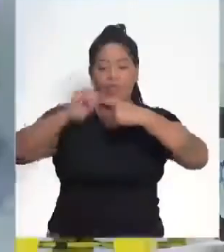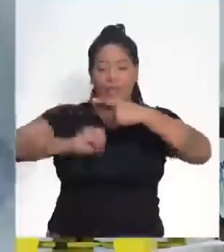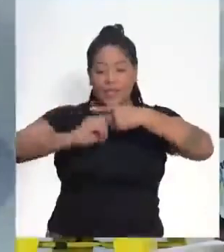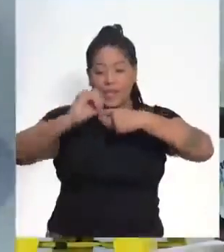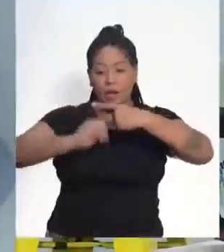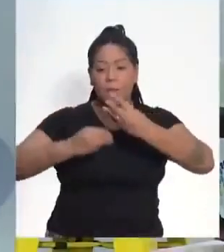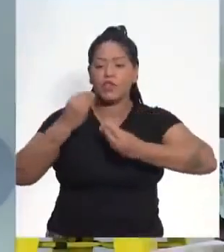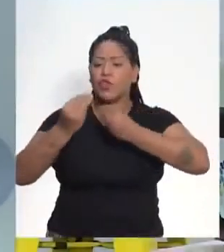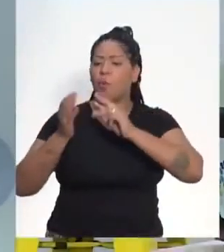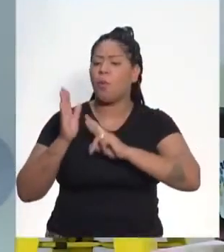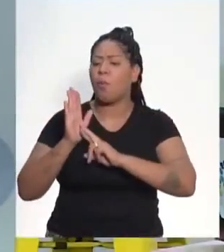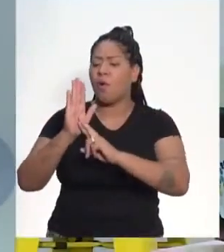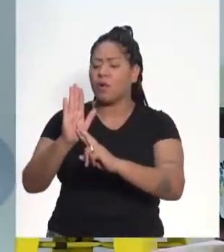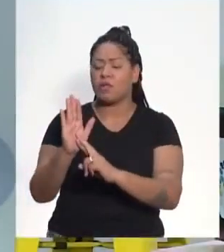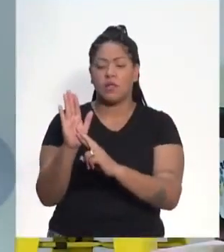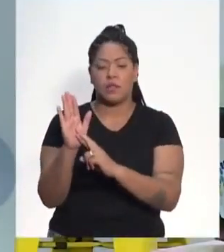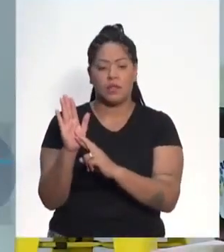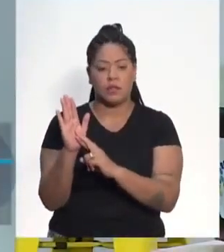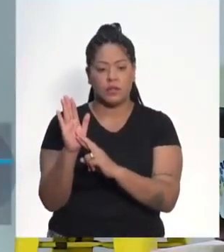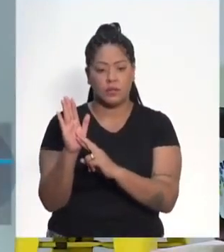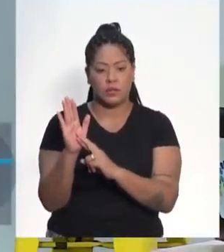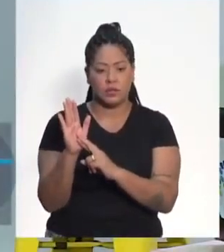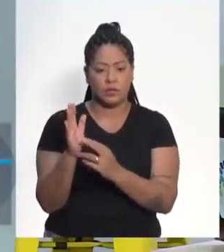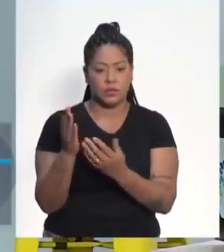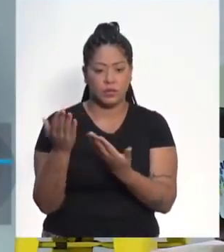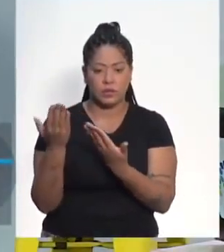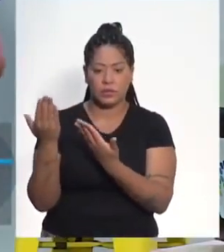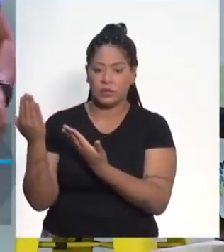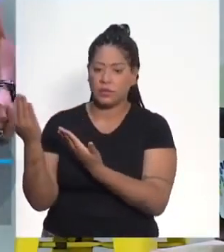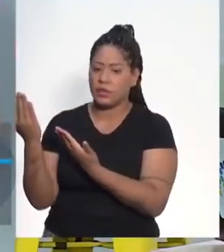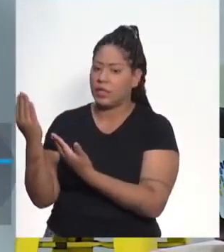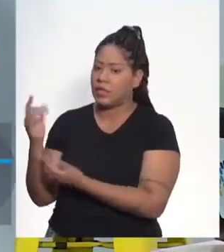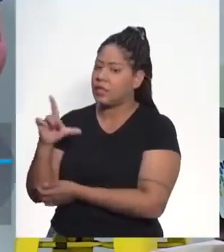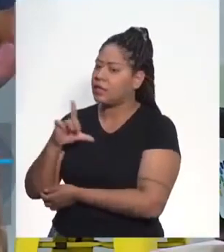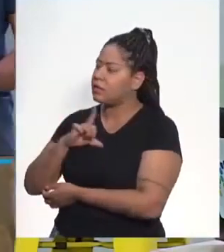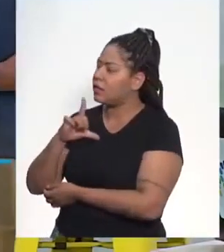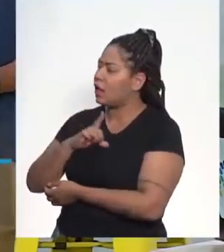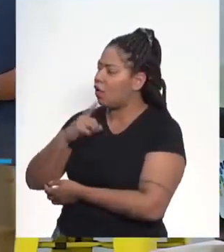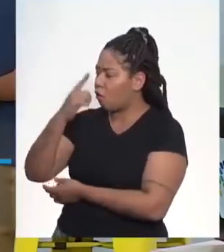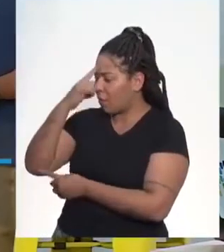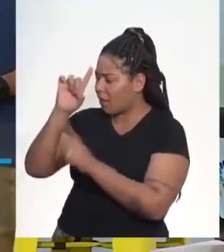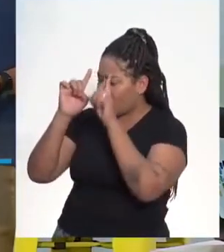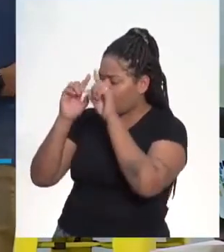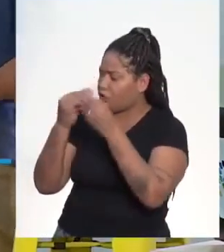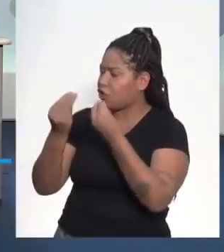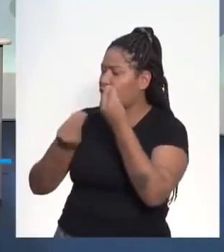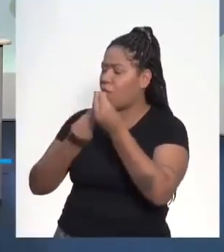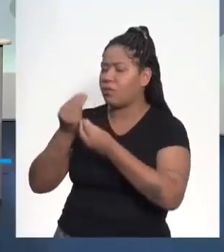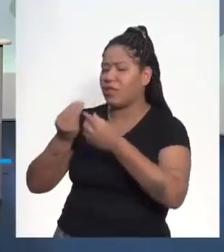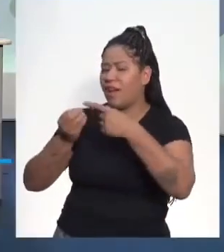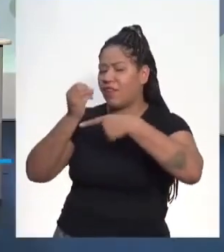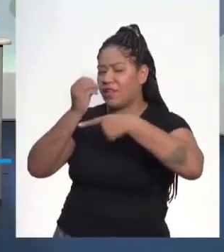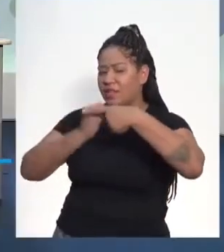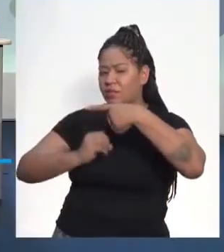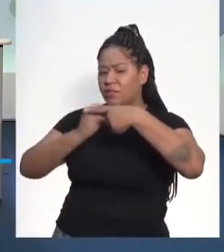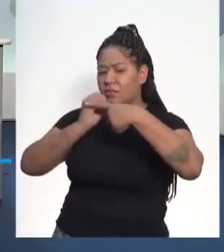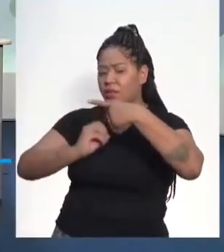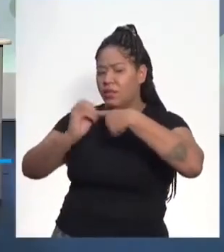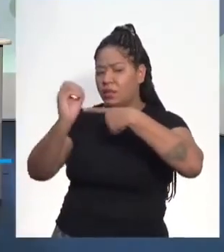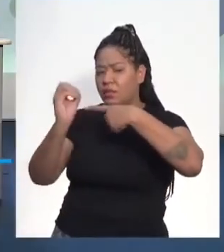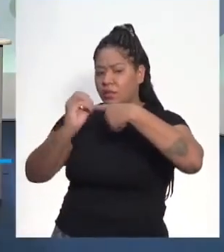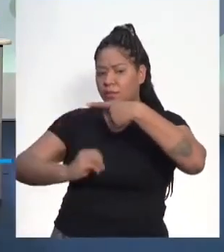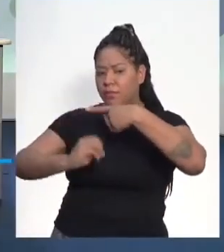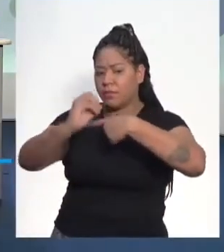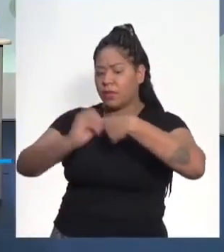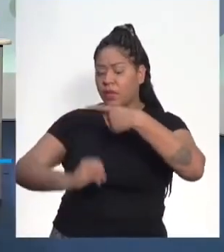uma porcentagem são essas, hein, Alessandro? Você tem alguma ideia? Eu acho que tem. Você é professora de matemática, poxa. Formas de